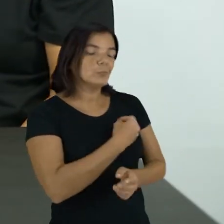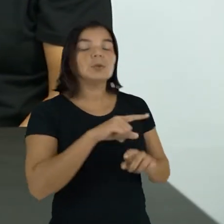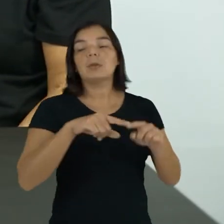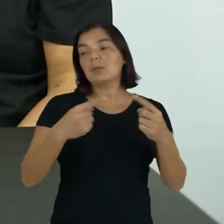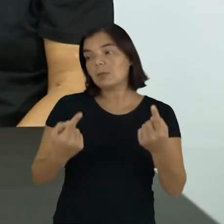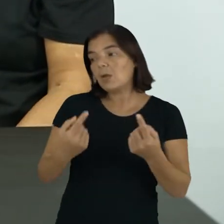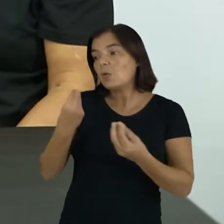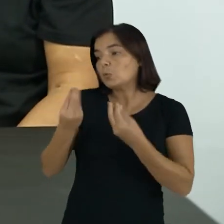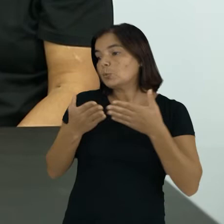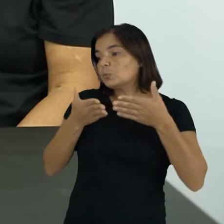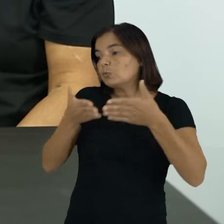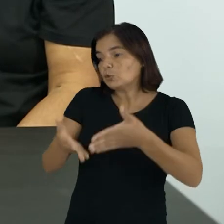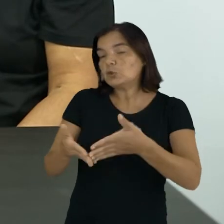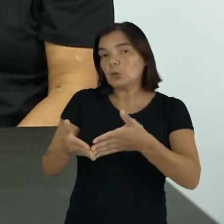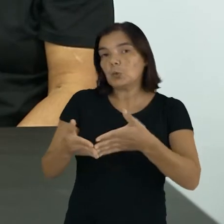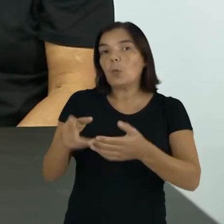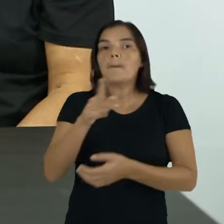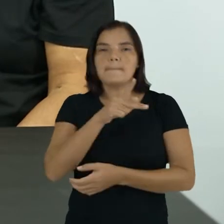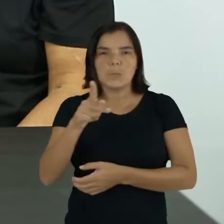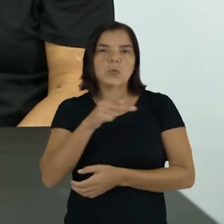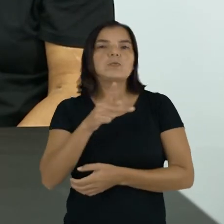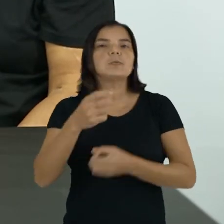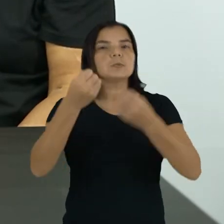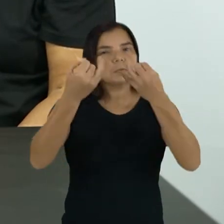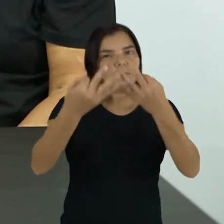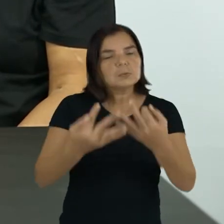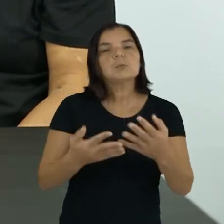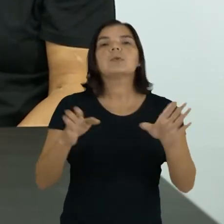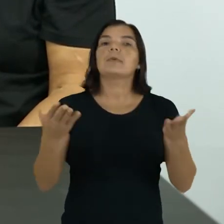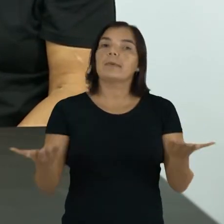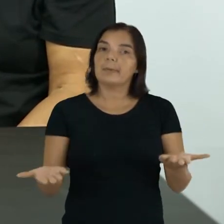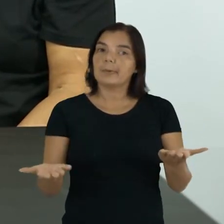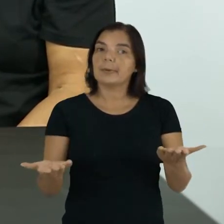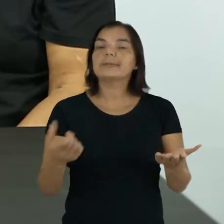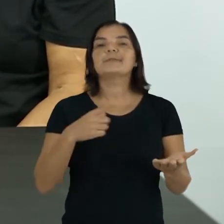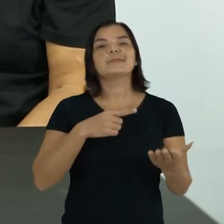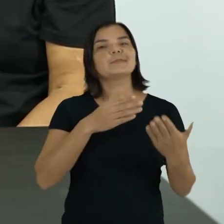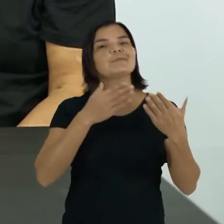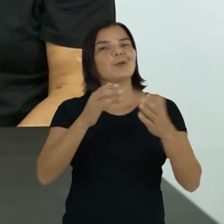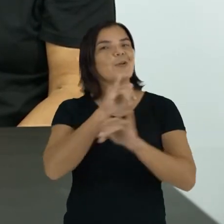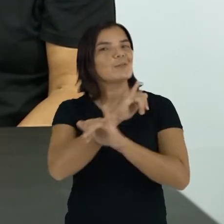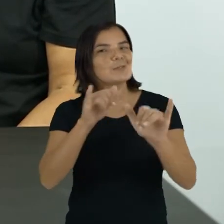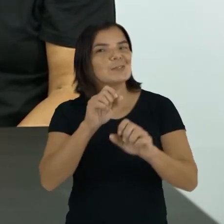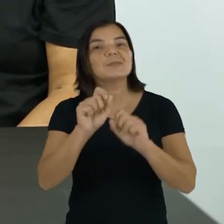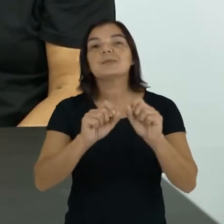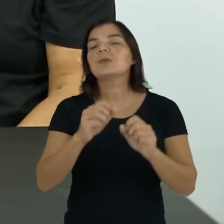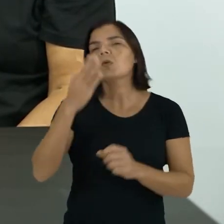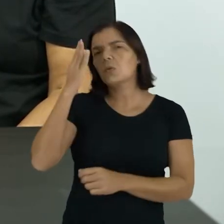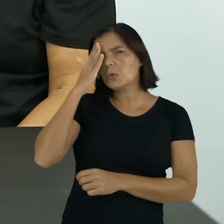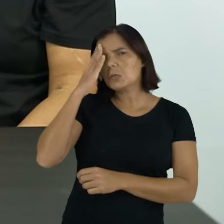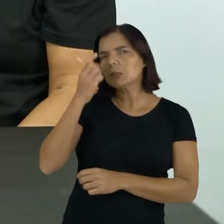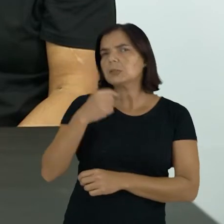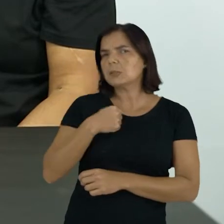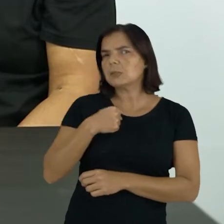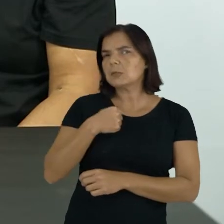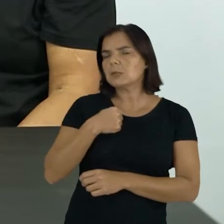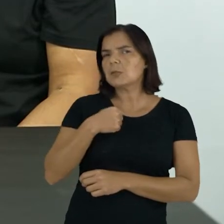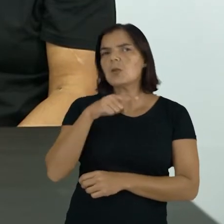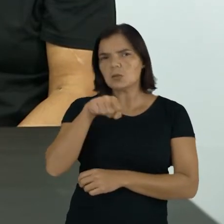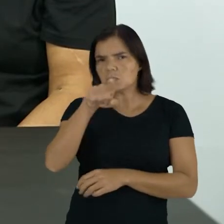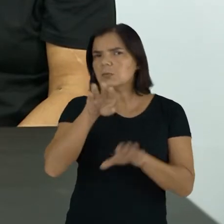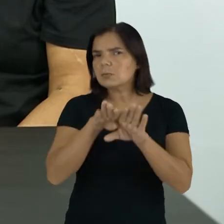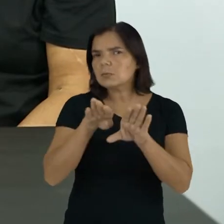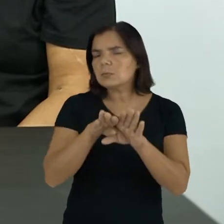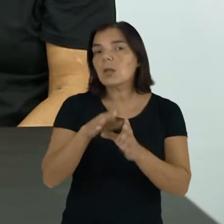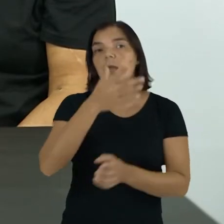nisso, quando chegou isso aí, tudo que o professor estava falando, aí vieram visar. Só que, o que eu entendi, que eu acho que você entendeu